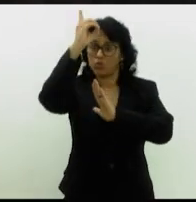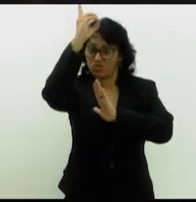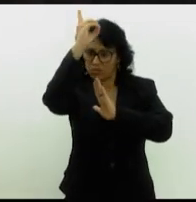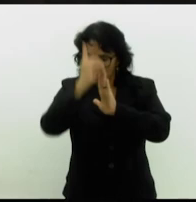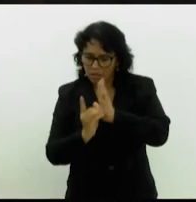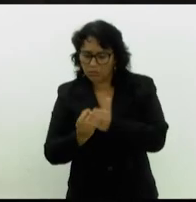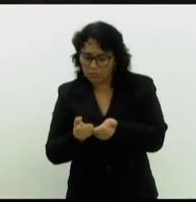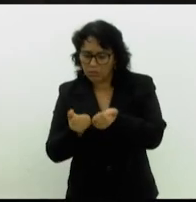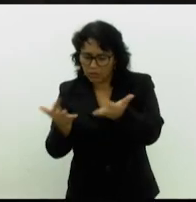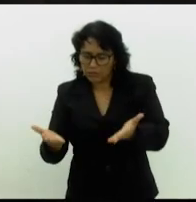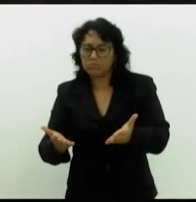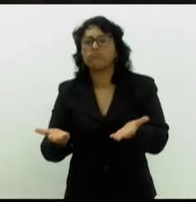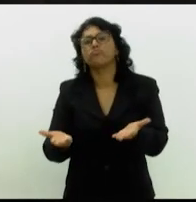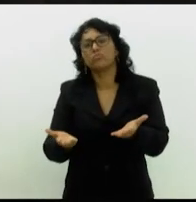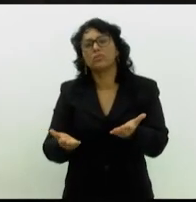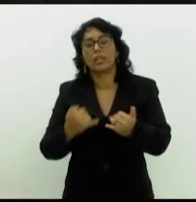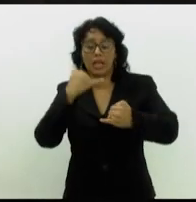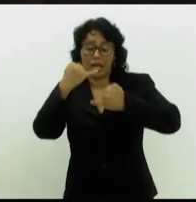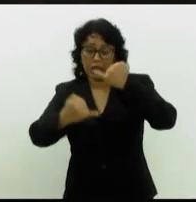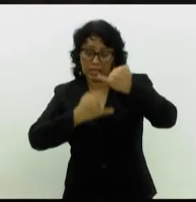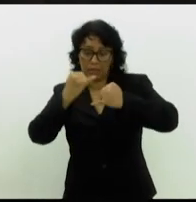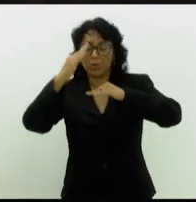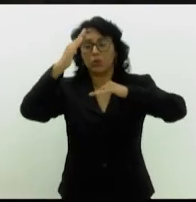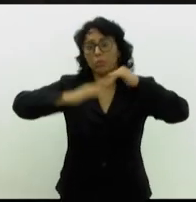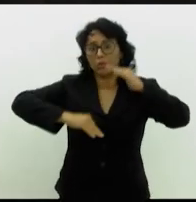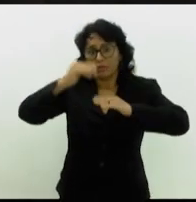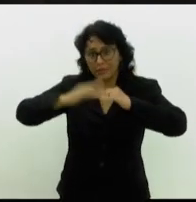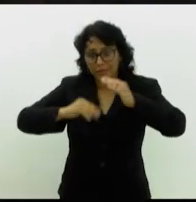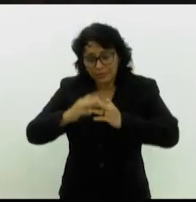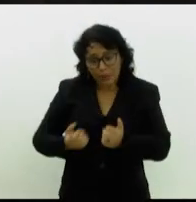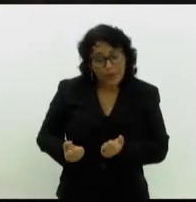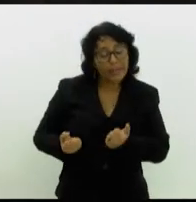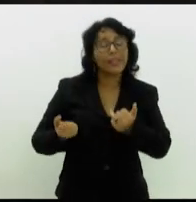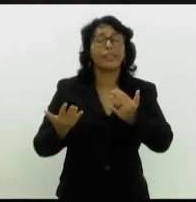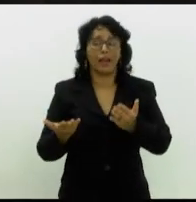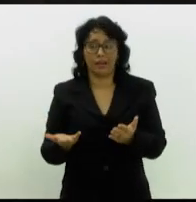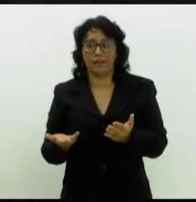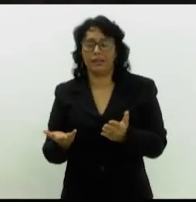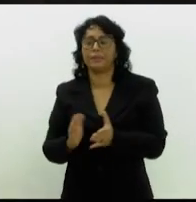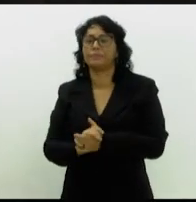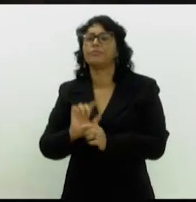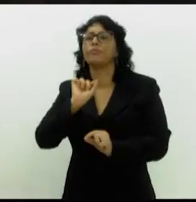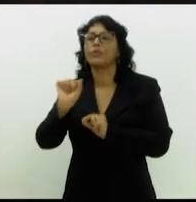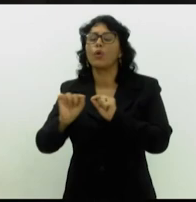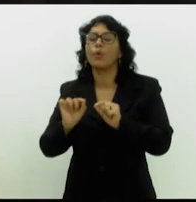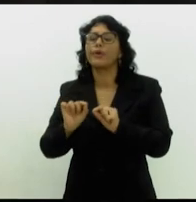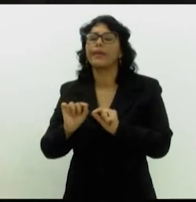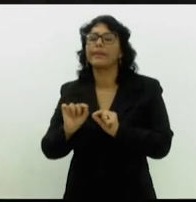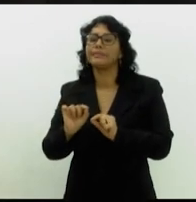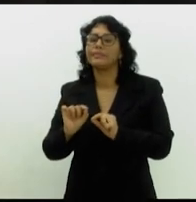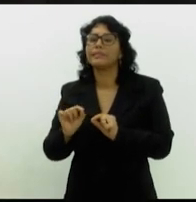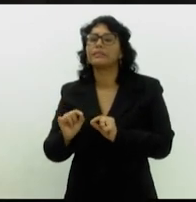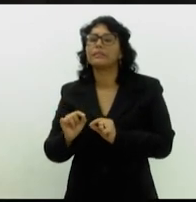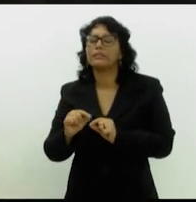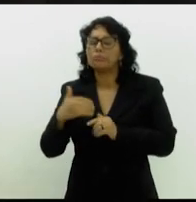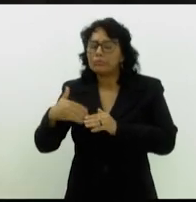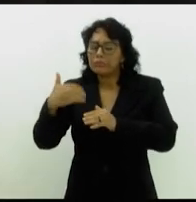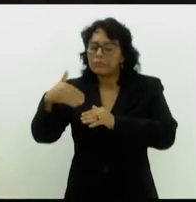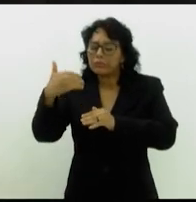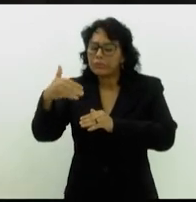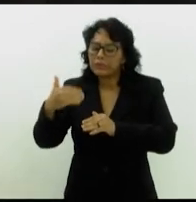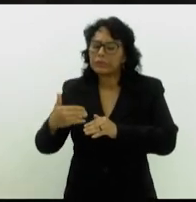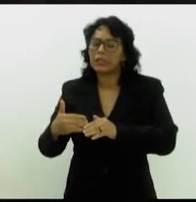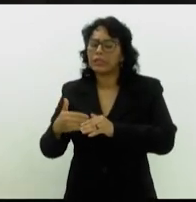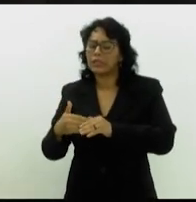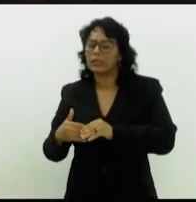é fundamental é a regularização da situação da situação previdenciária desses trabalhadores outro aspecto